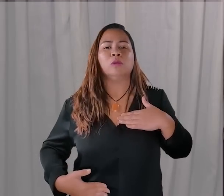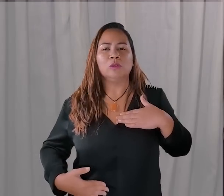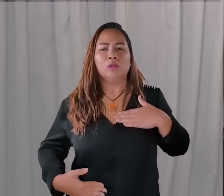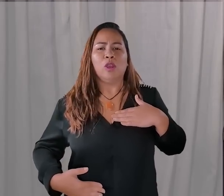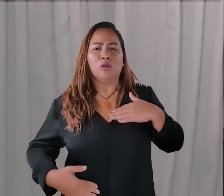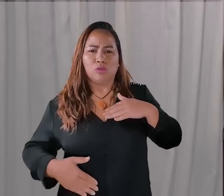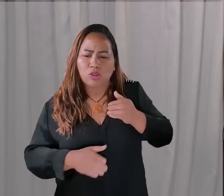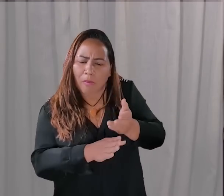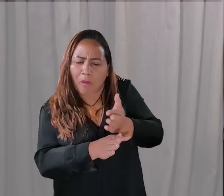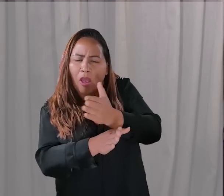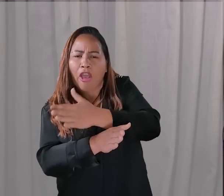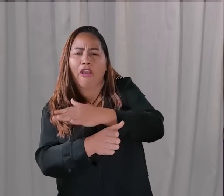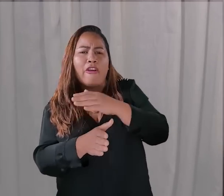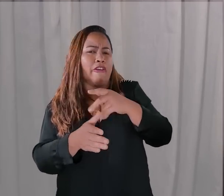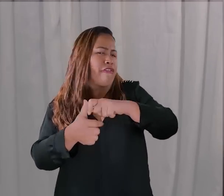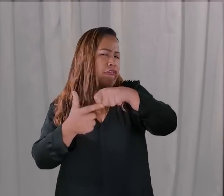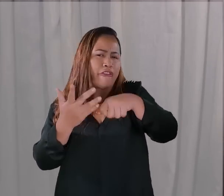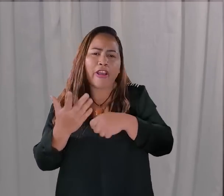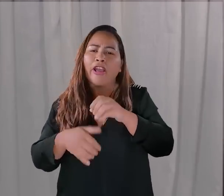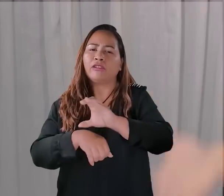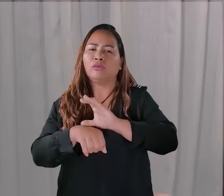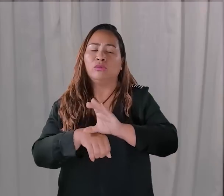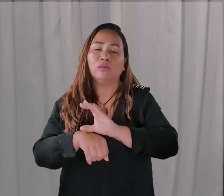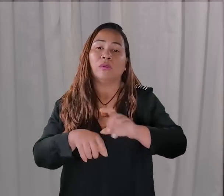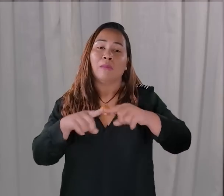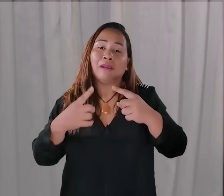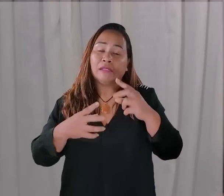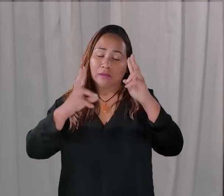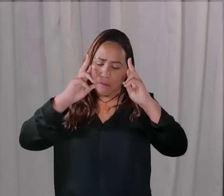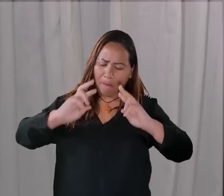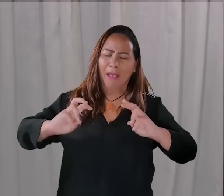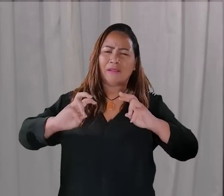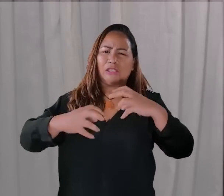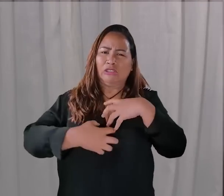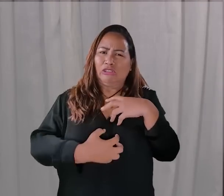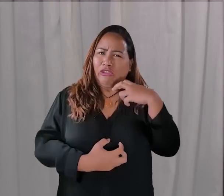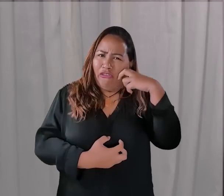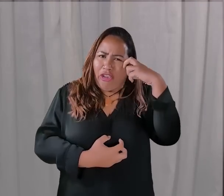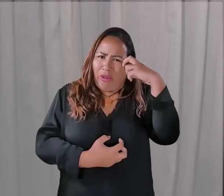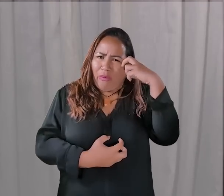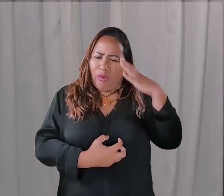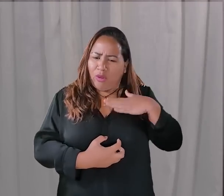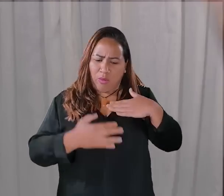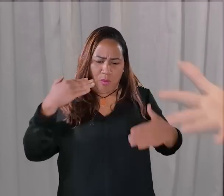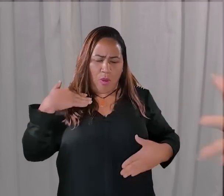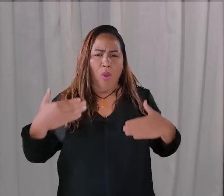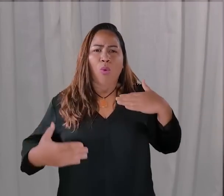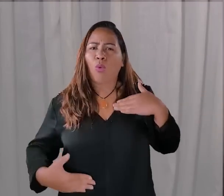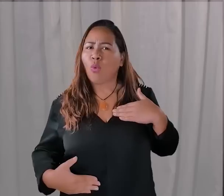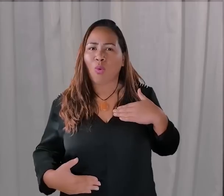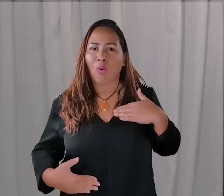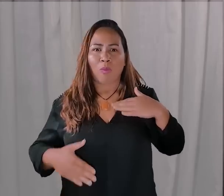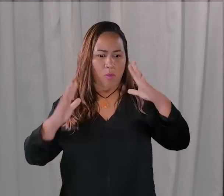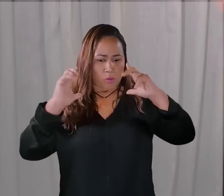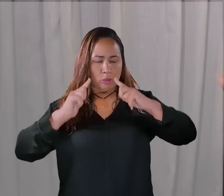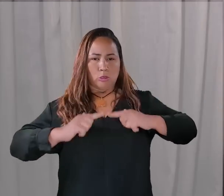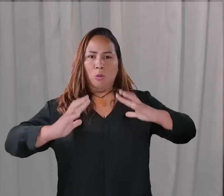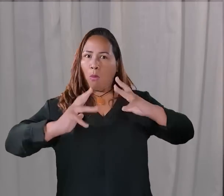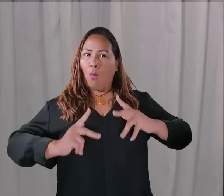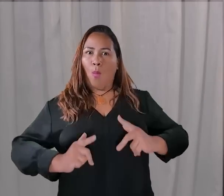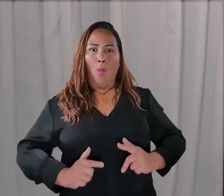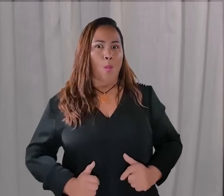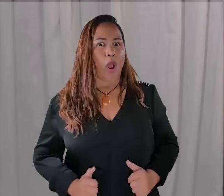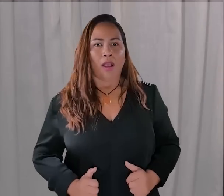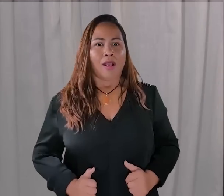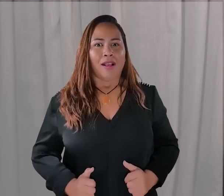relacionada à minha imagem. E uma vez limpando, faz com que eu esteja aqui, com que eu lancei meu podcast, eu